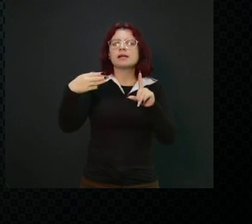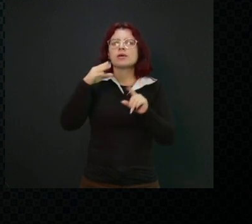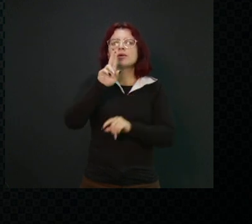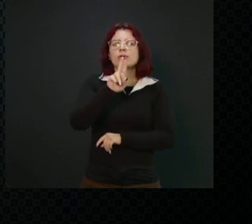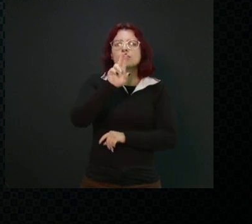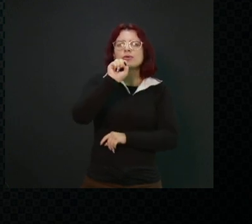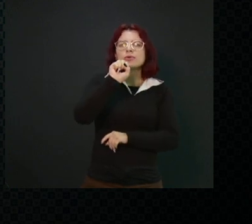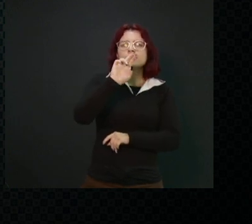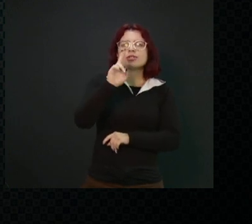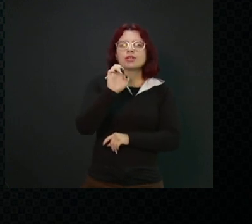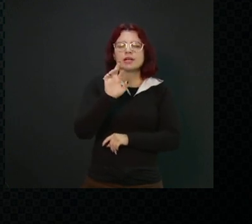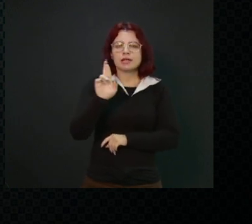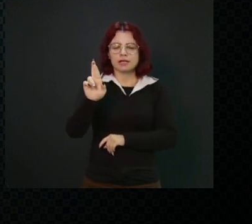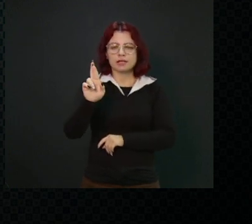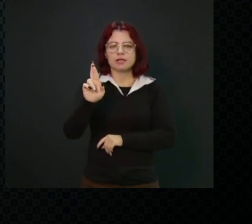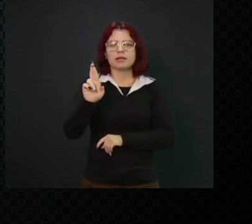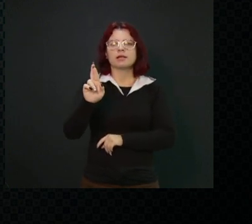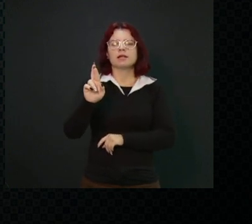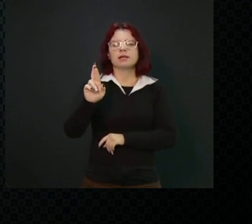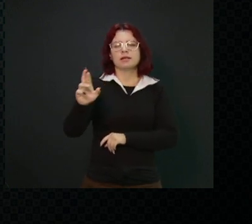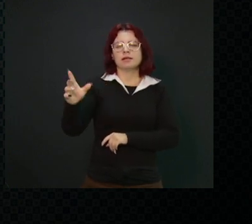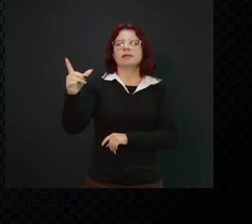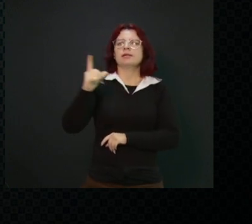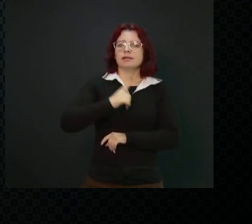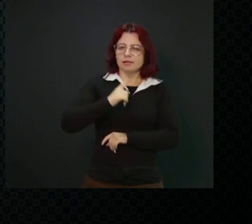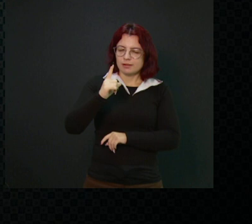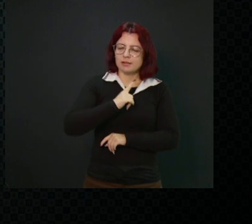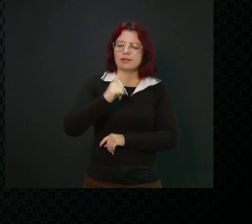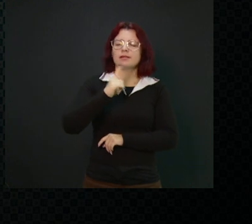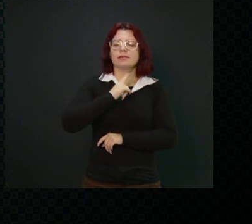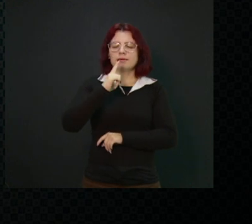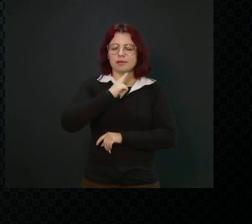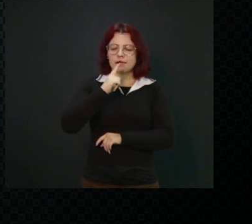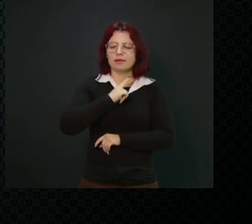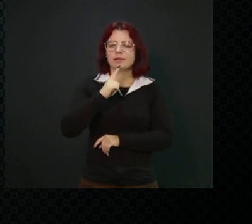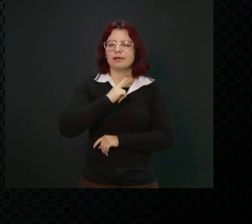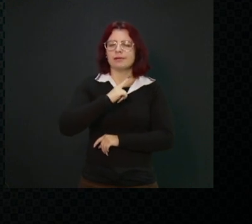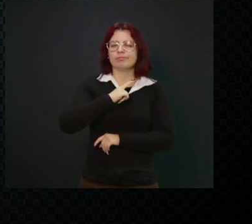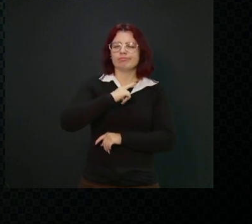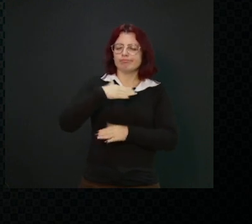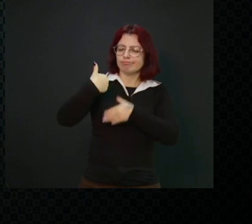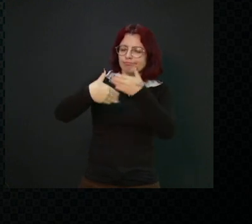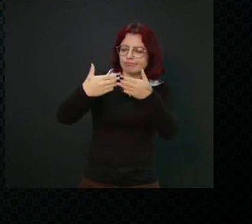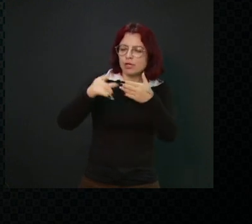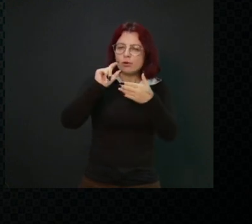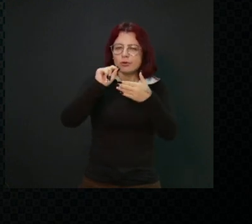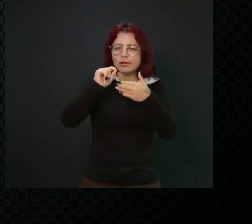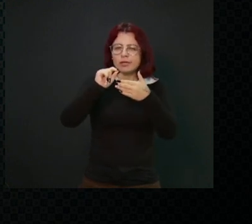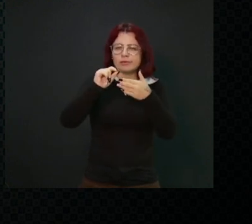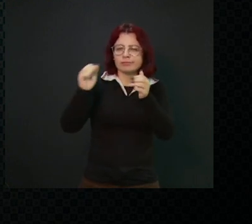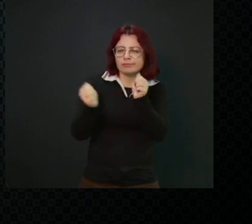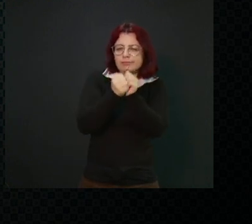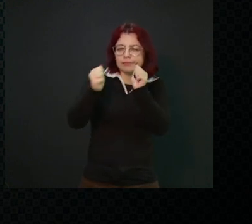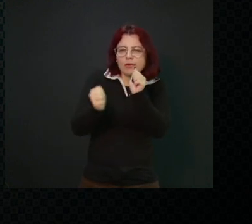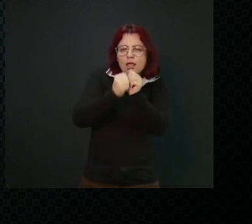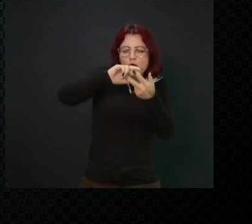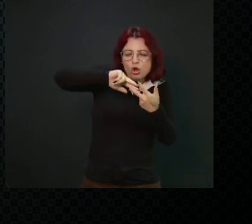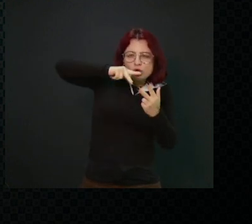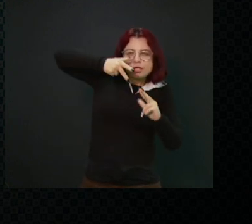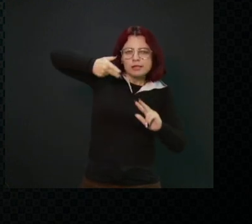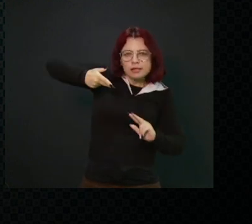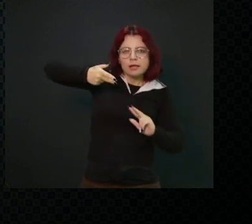Usher, que é uma síndrome autossômica, recessiva, pode acontecer com mais de um caso na família, em